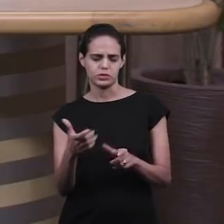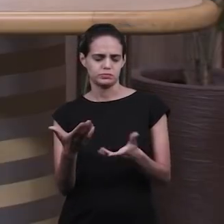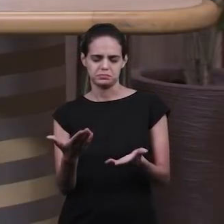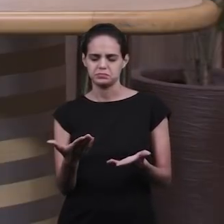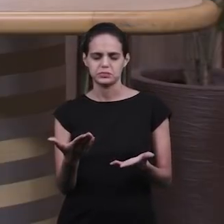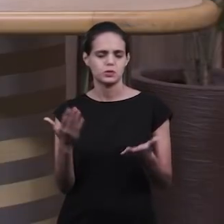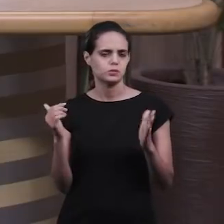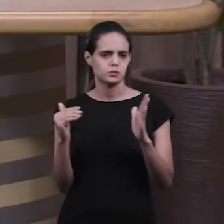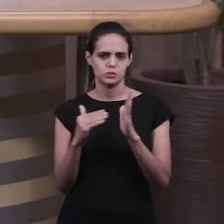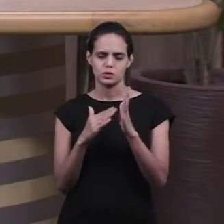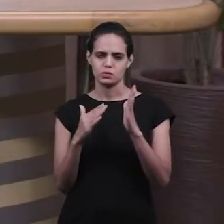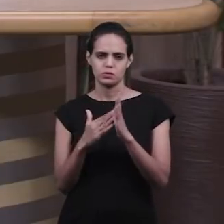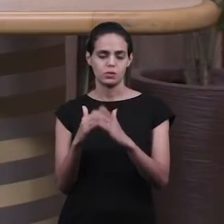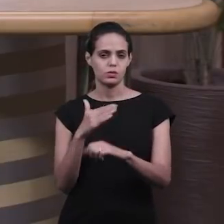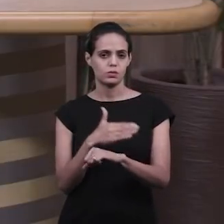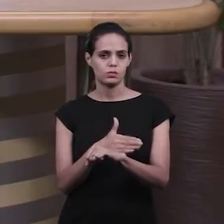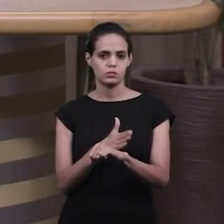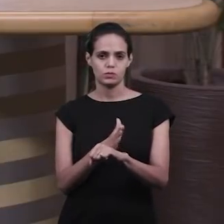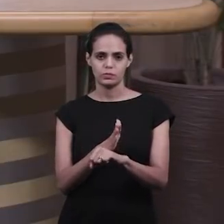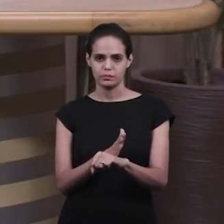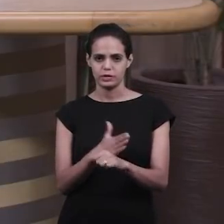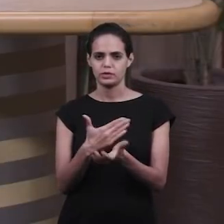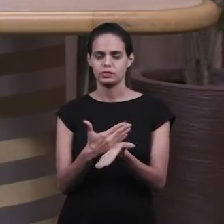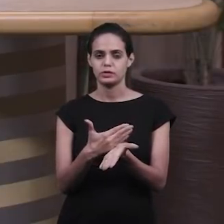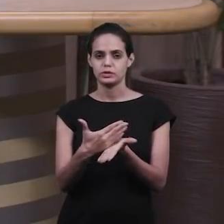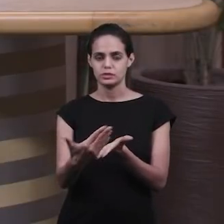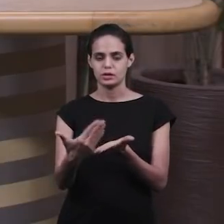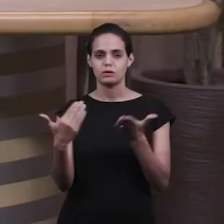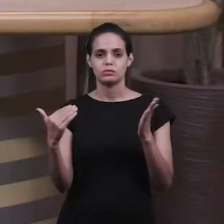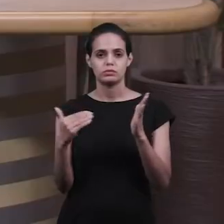parte do louvor, a parte inicial. Louvor, a parte inicial.